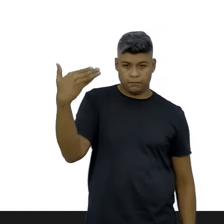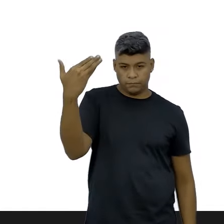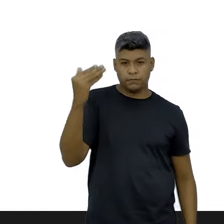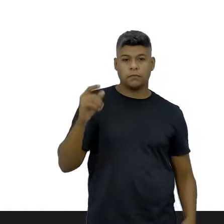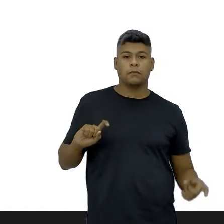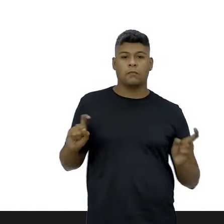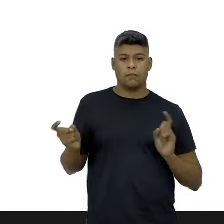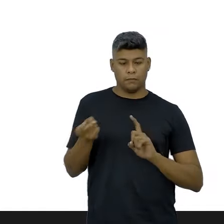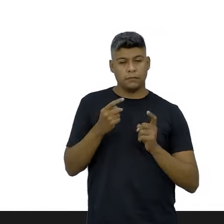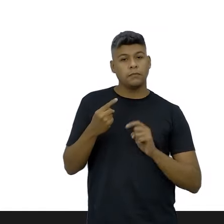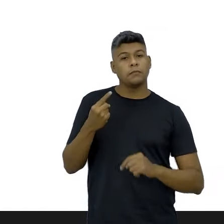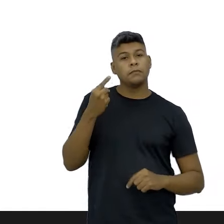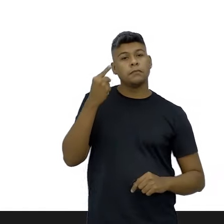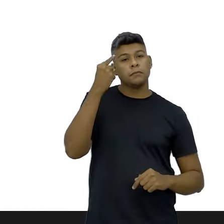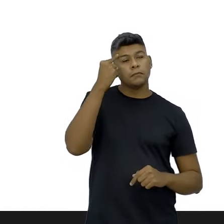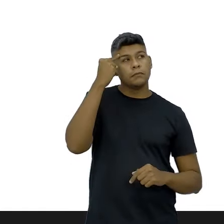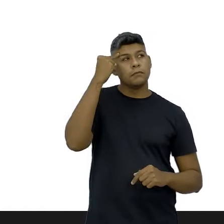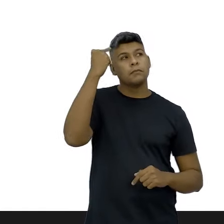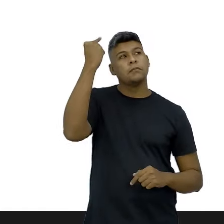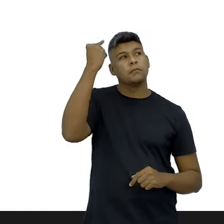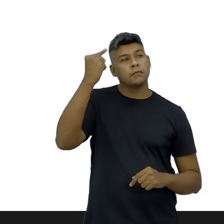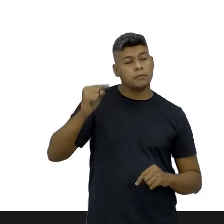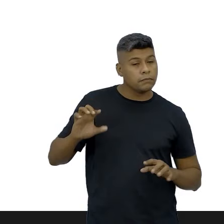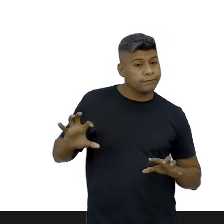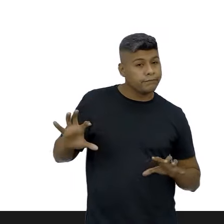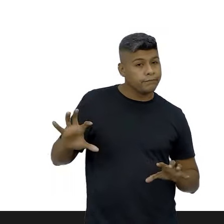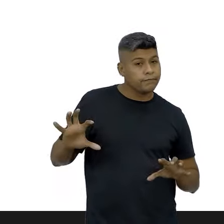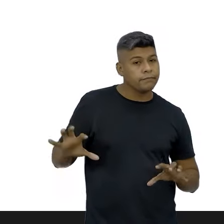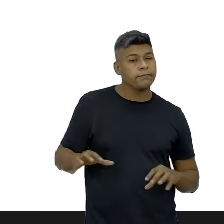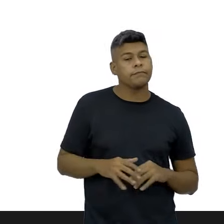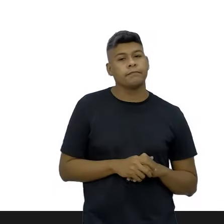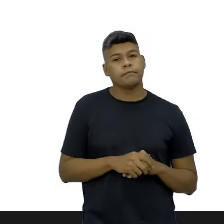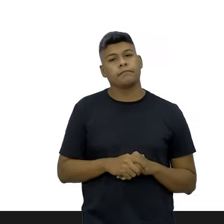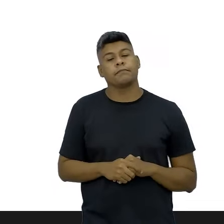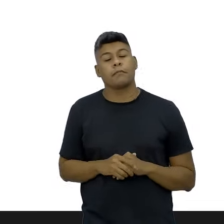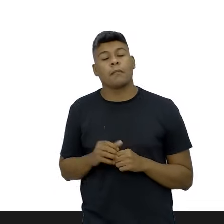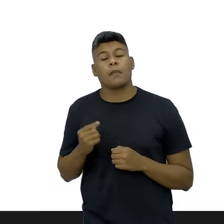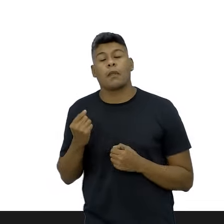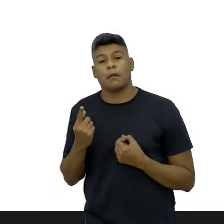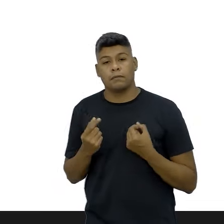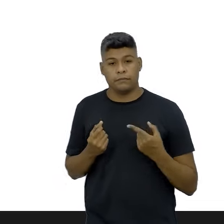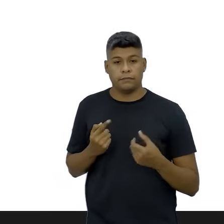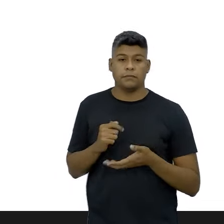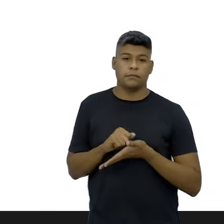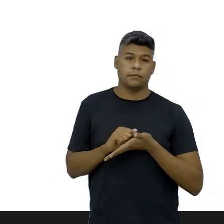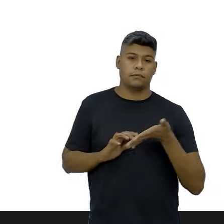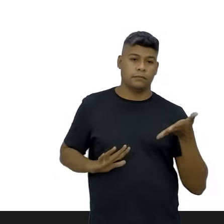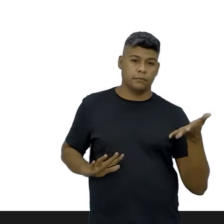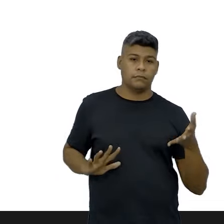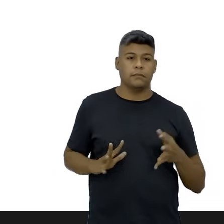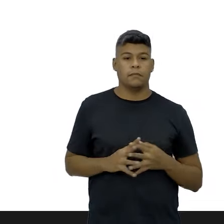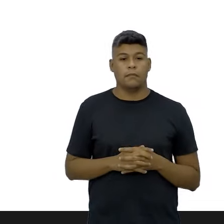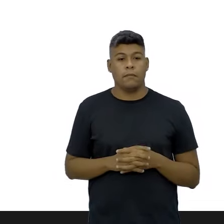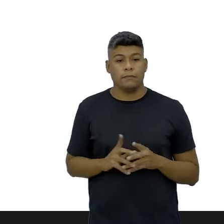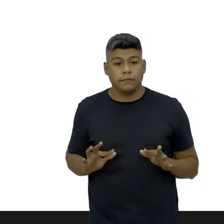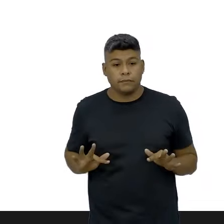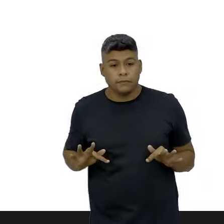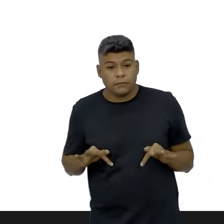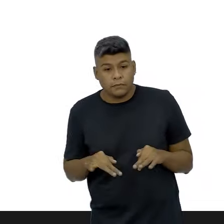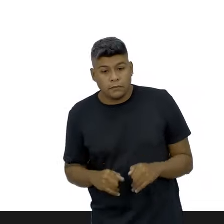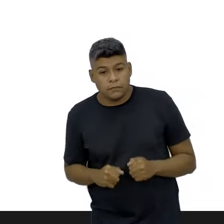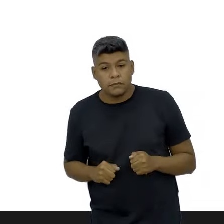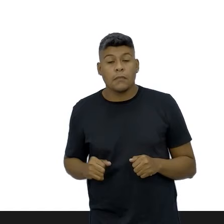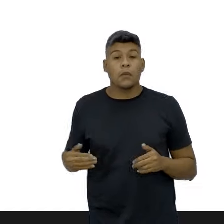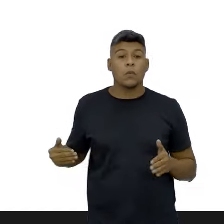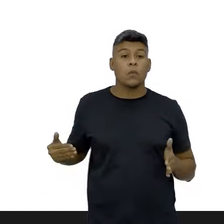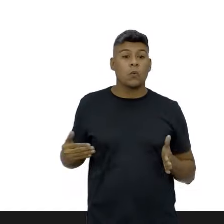discussão e pensar sobre isso, né, à luz de algumas atividades. E, por fim, eu gostaria de destacar aqui